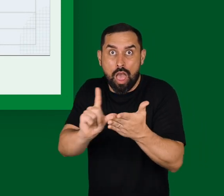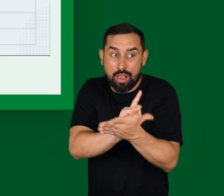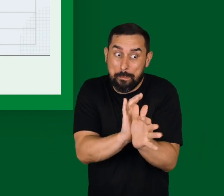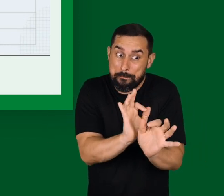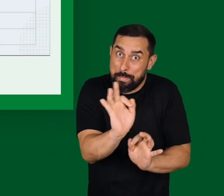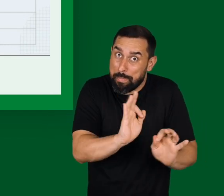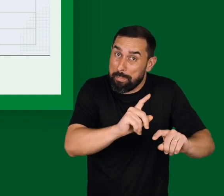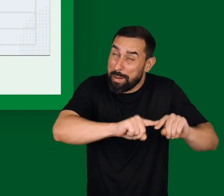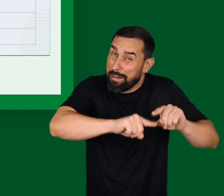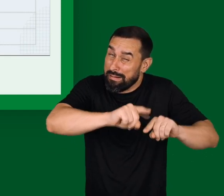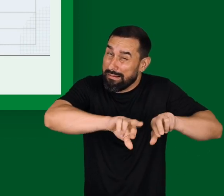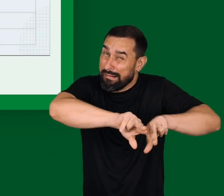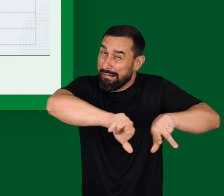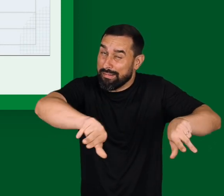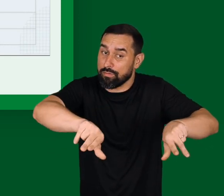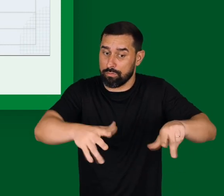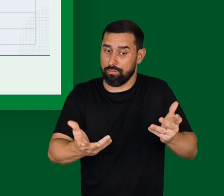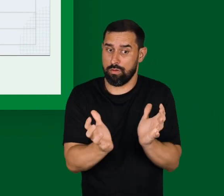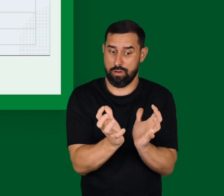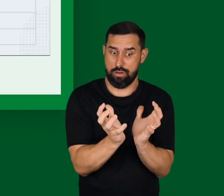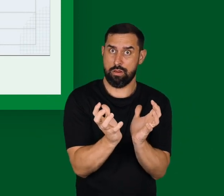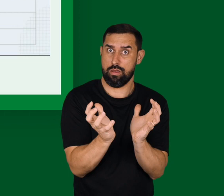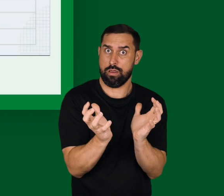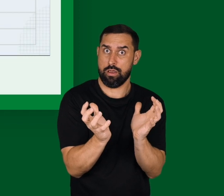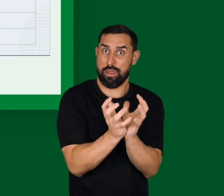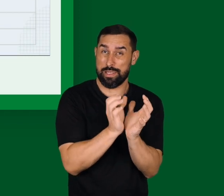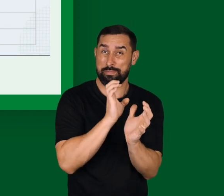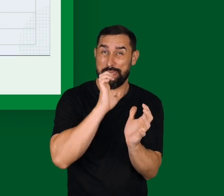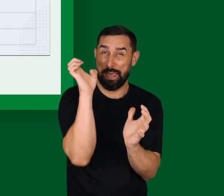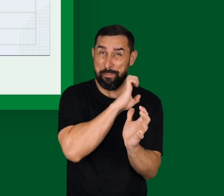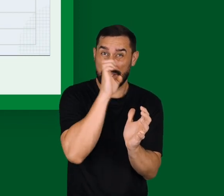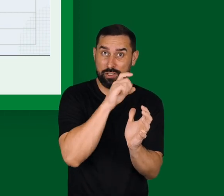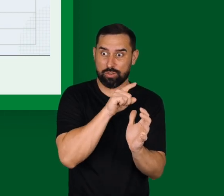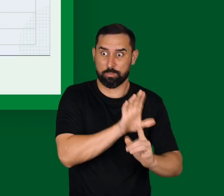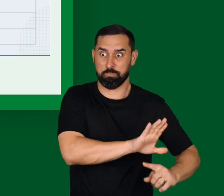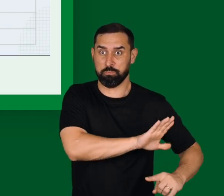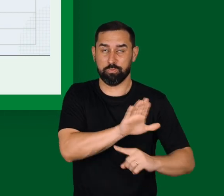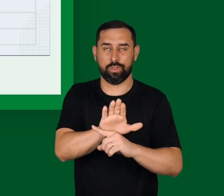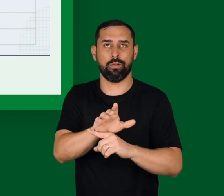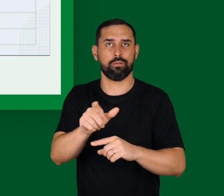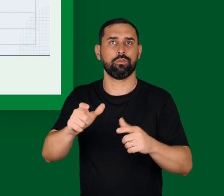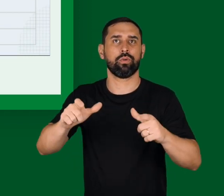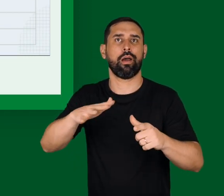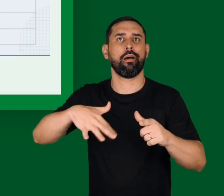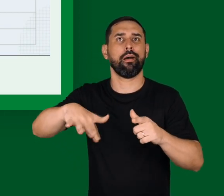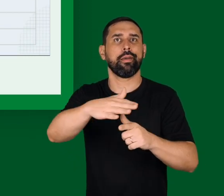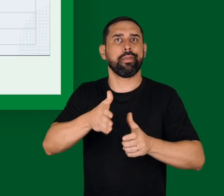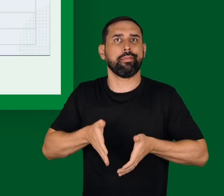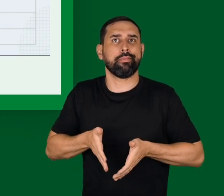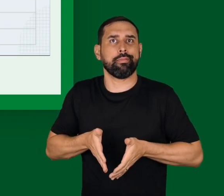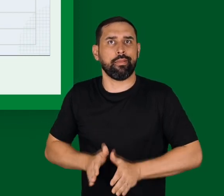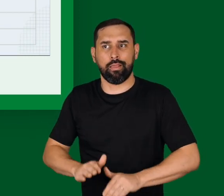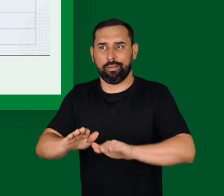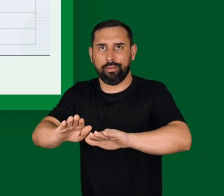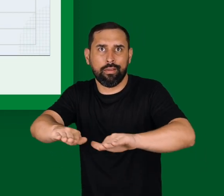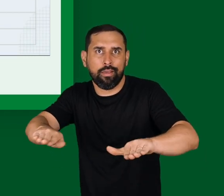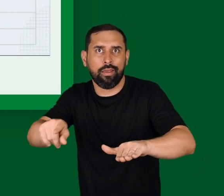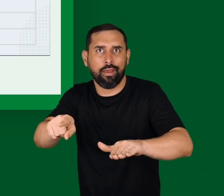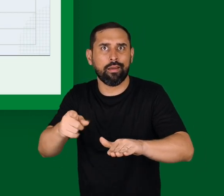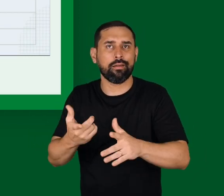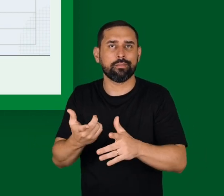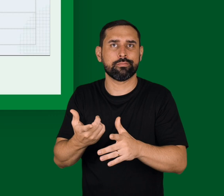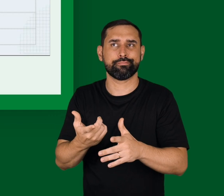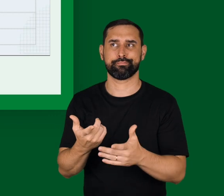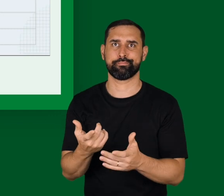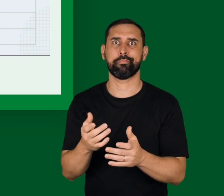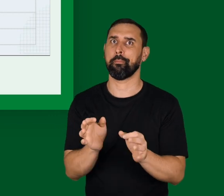tudo que eu vou precisar para aquela reanimação esteja pronto. Então, por isso que é importante as equipes de pronta resposta. Uma